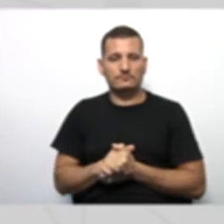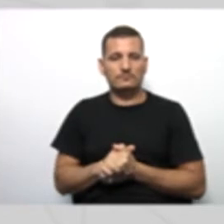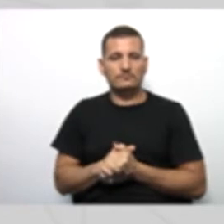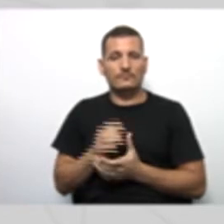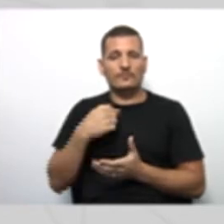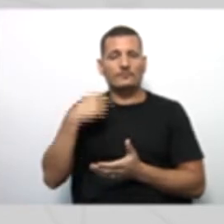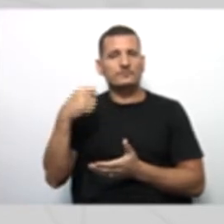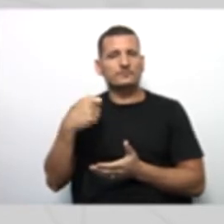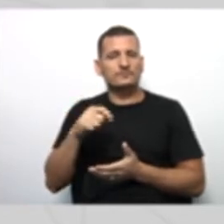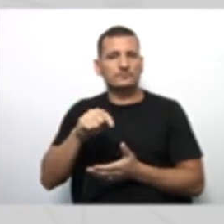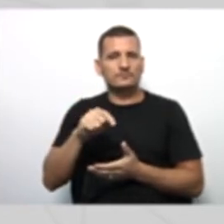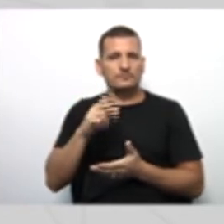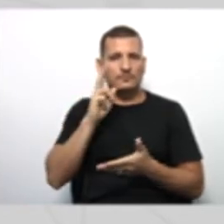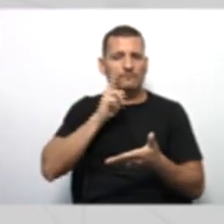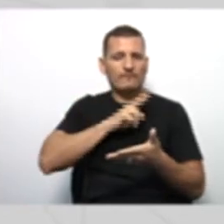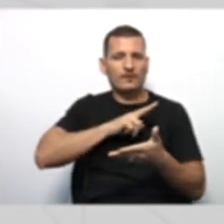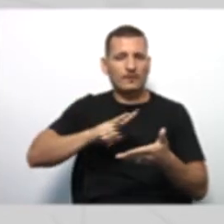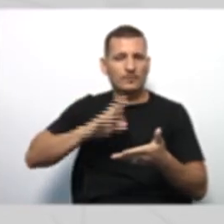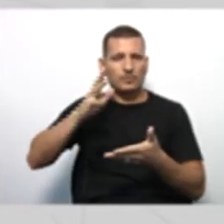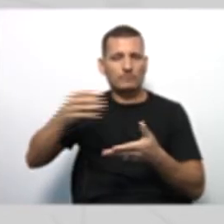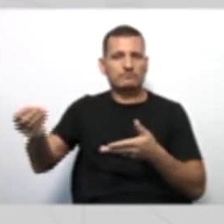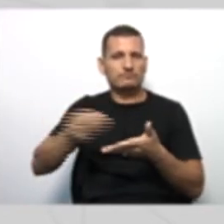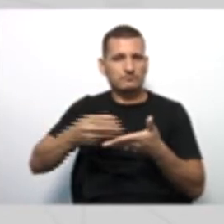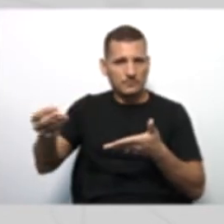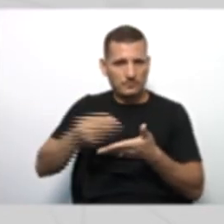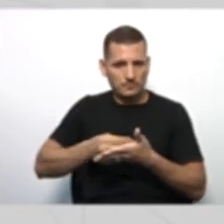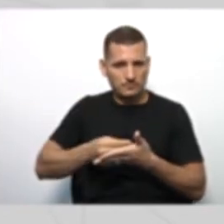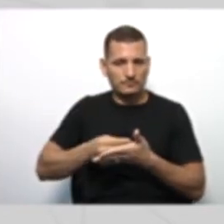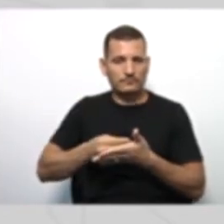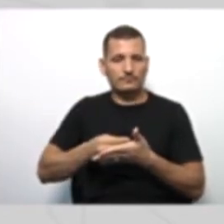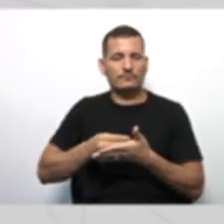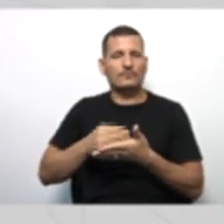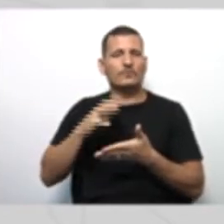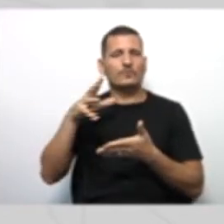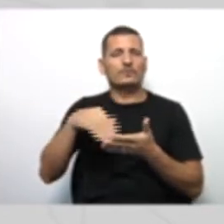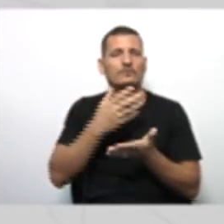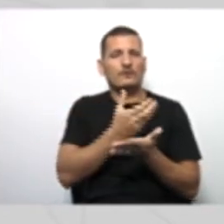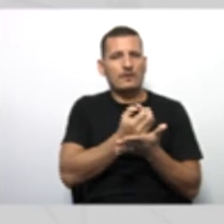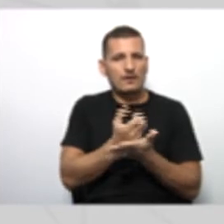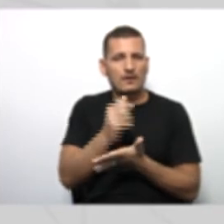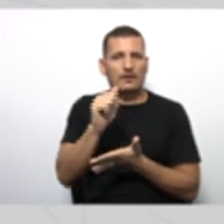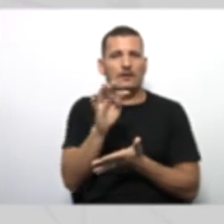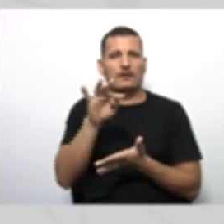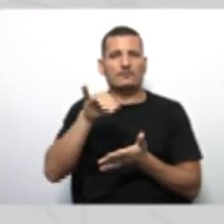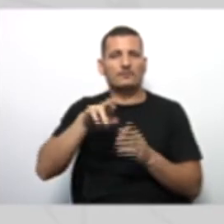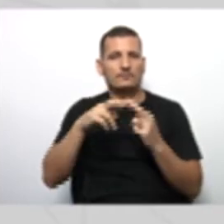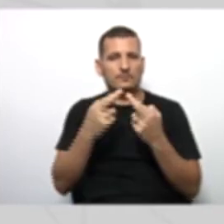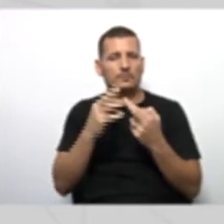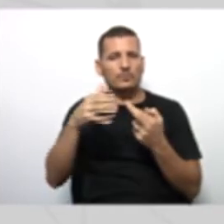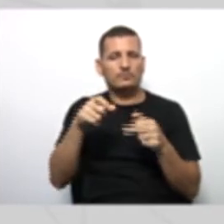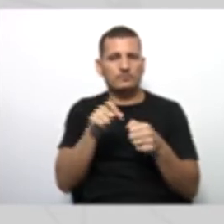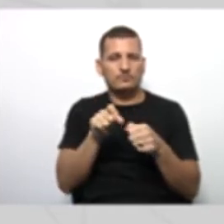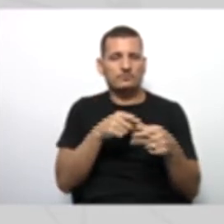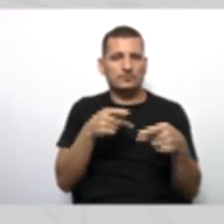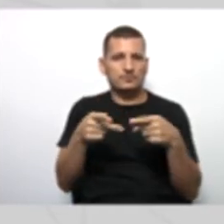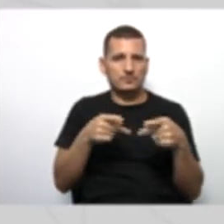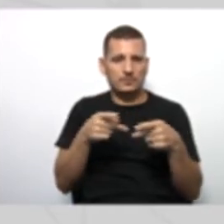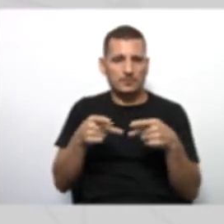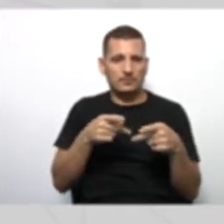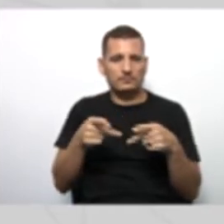projeto deve ser levada em consideração. Então eu vou ter lá o meu planejamento de gerenciamento de riscos, as minhas estimativas